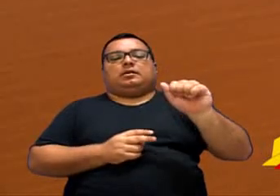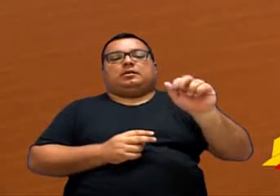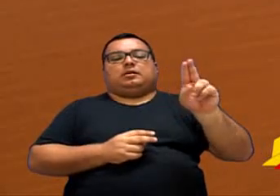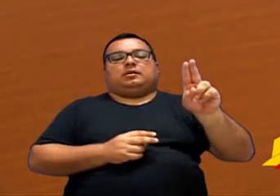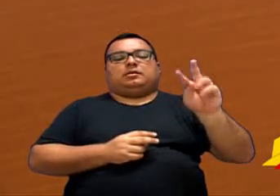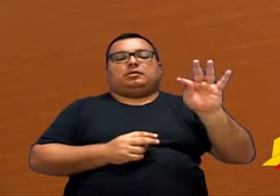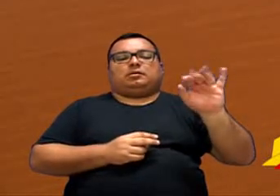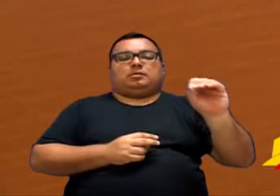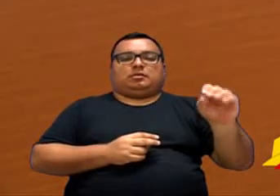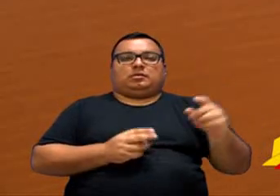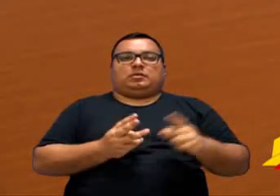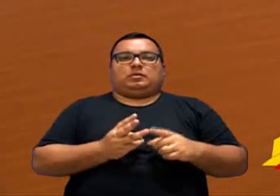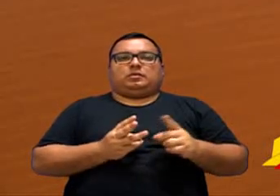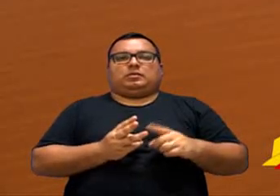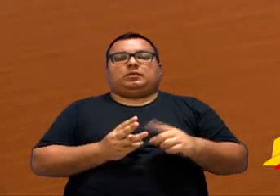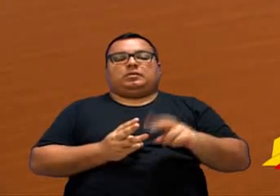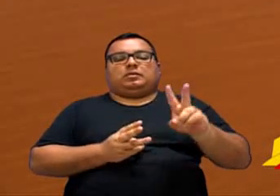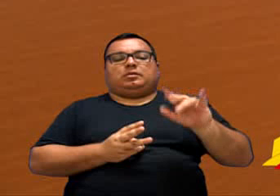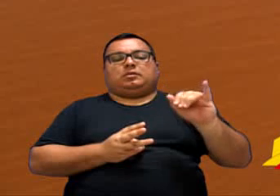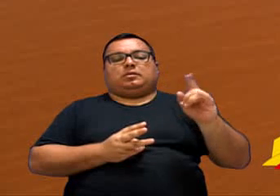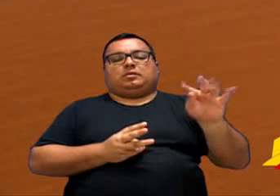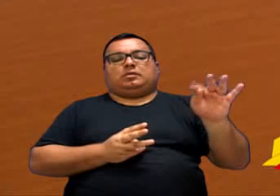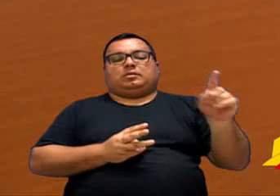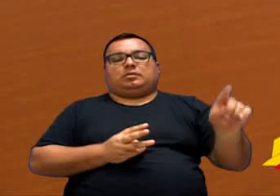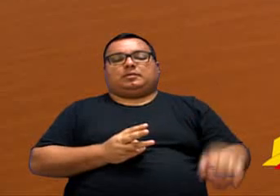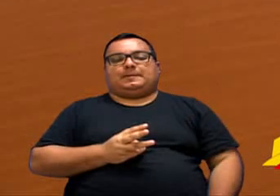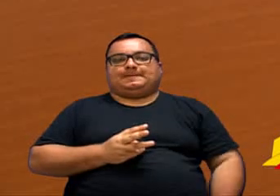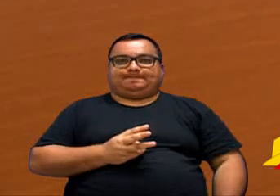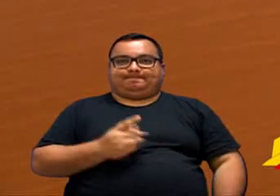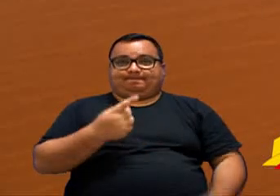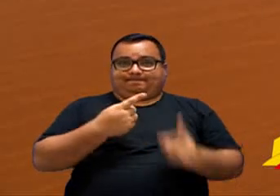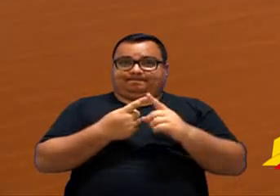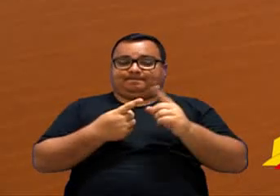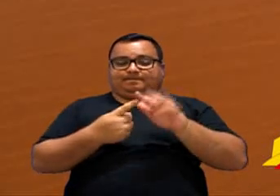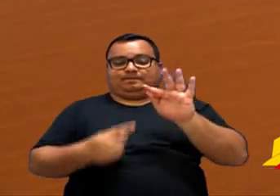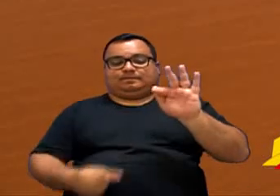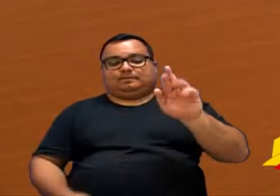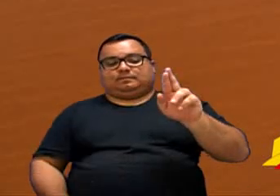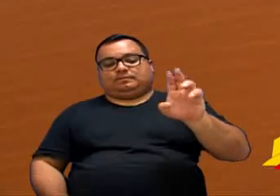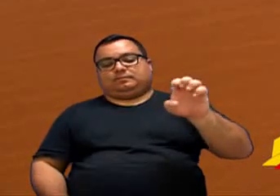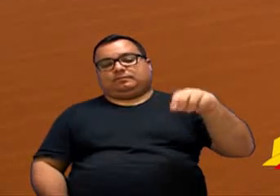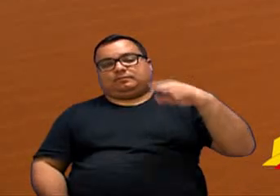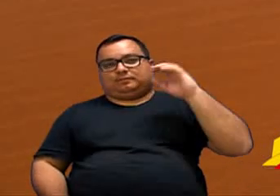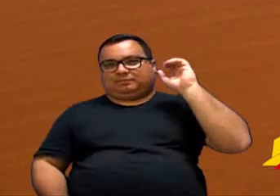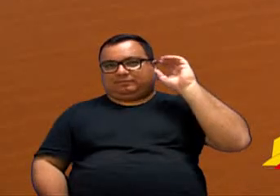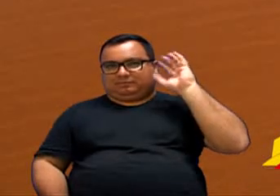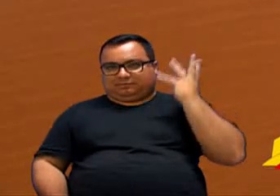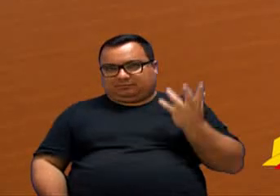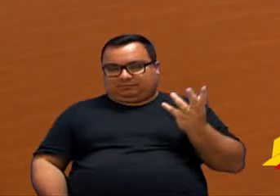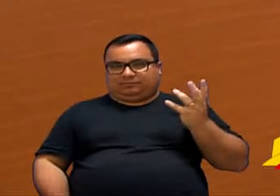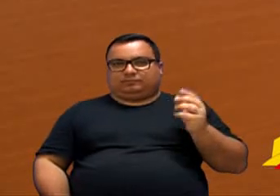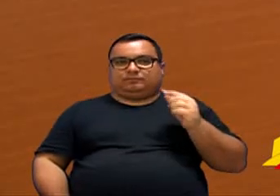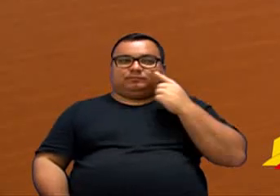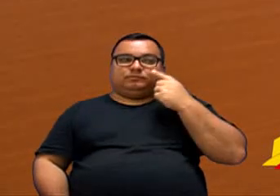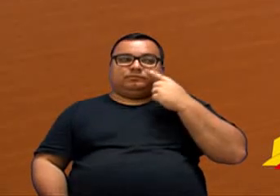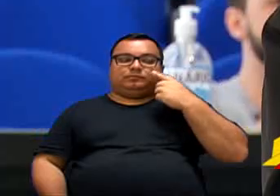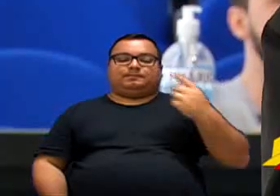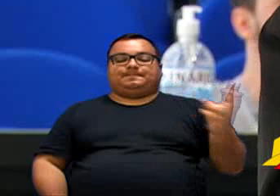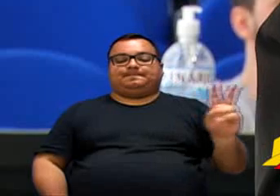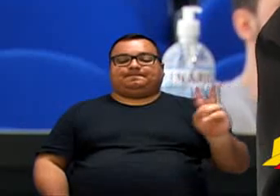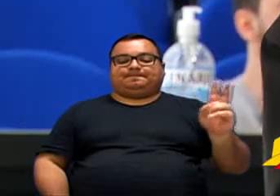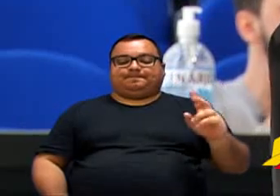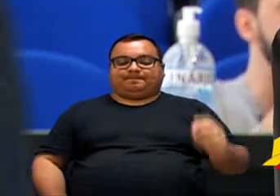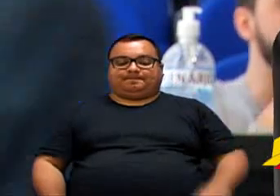Cachorrão. Obrigada, vereador. A ideia, quando nós